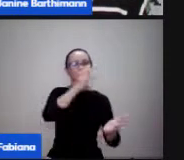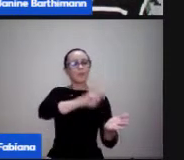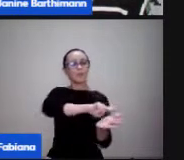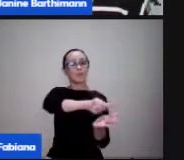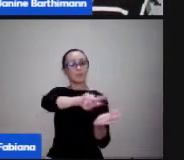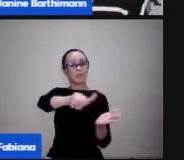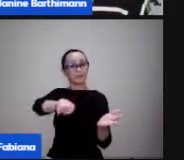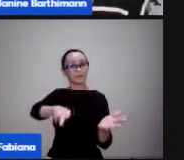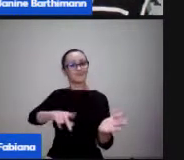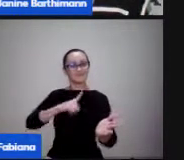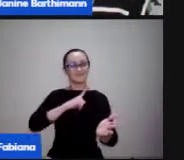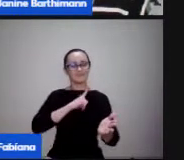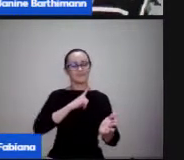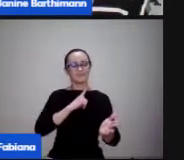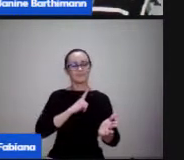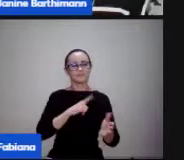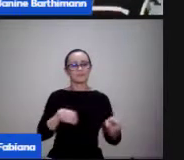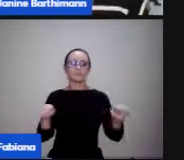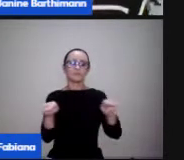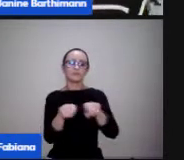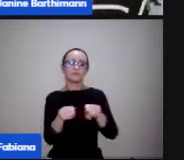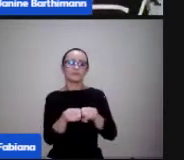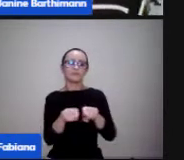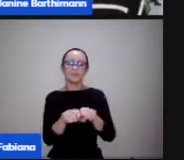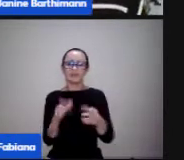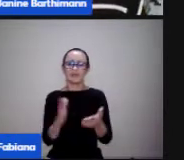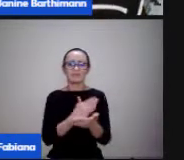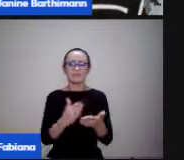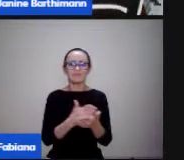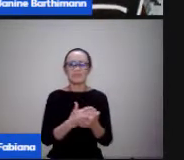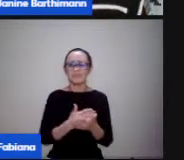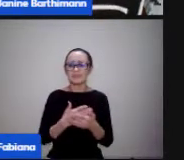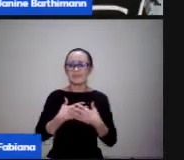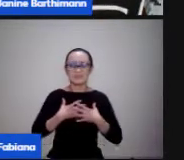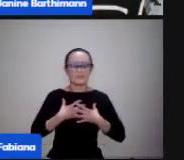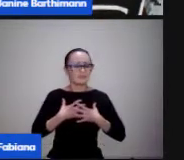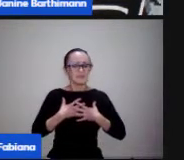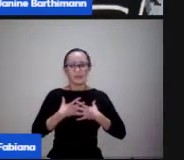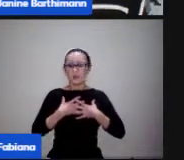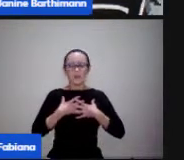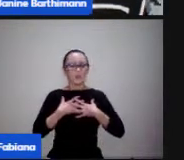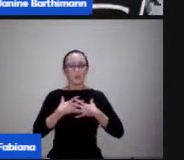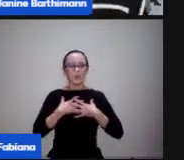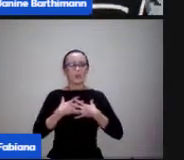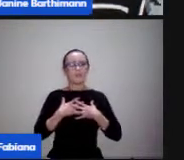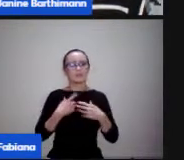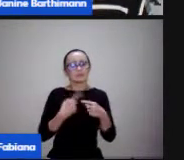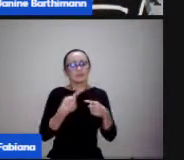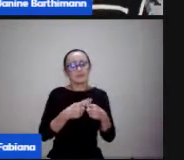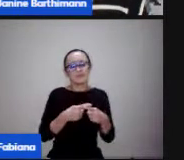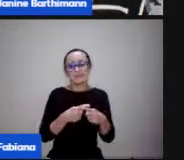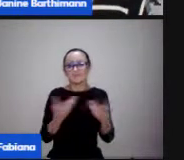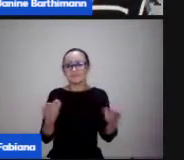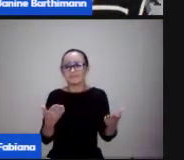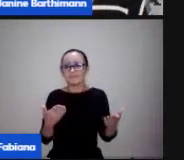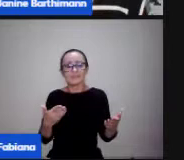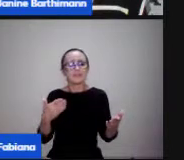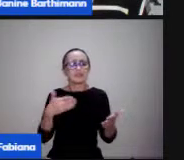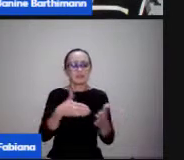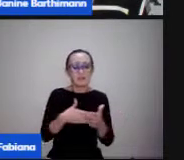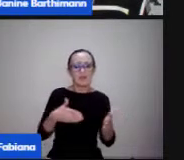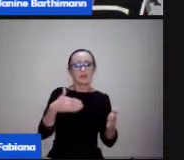oferecidas, e de outro, frustrante, pelas dificuldades em conseguir que todos desenvolvam